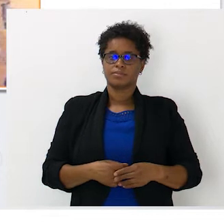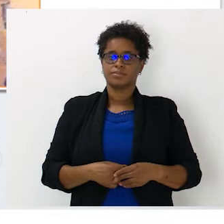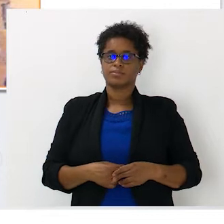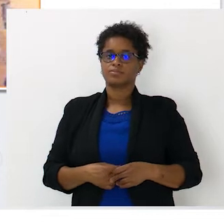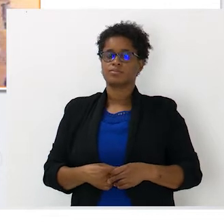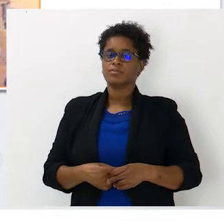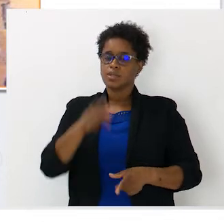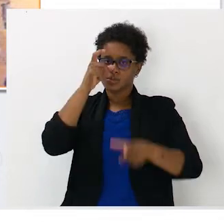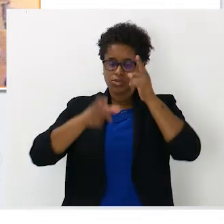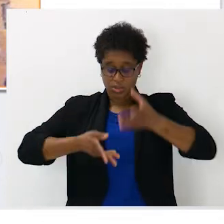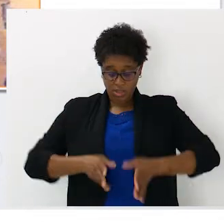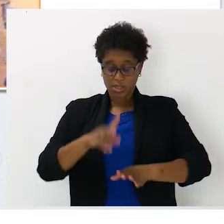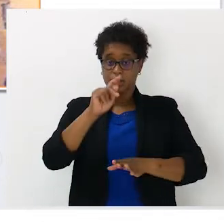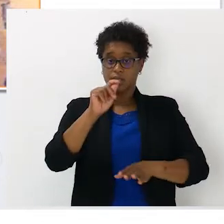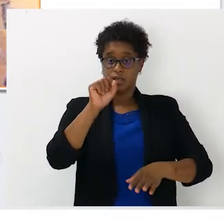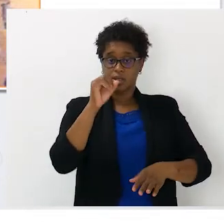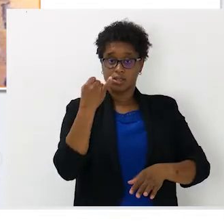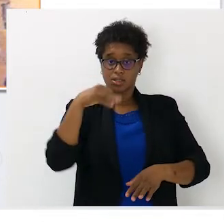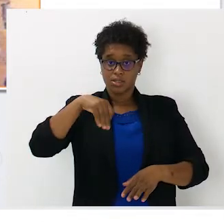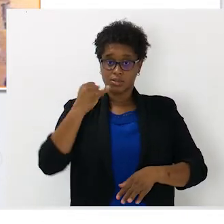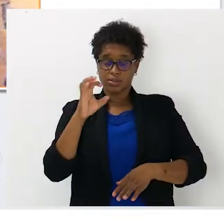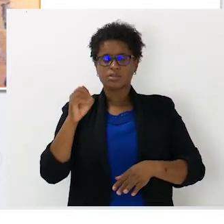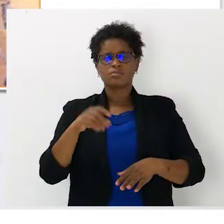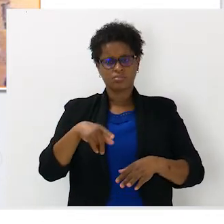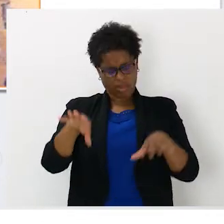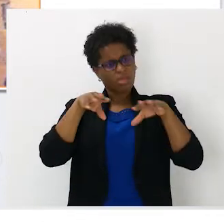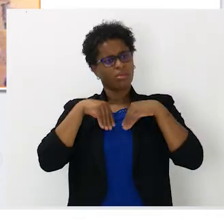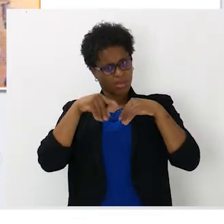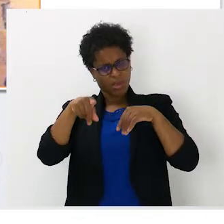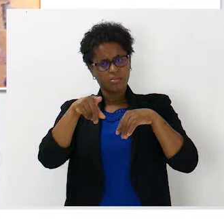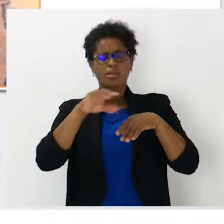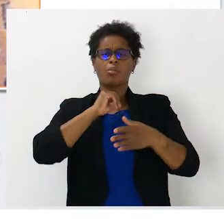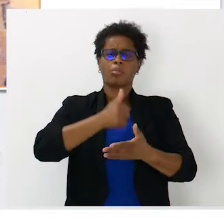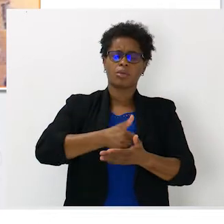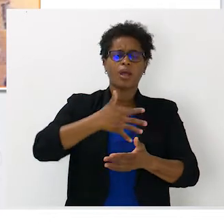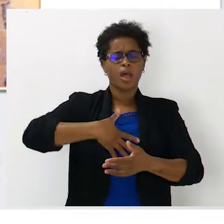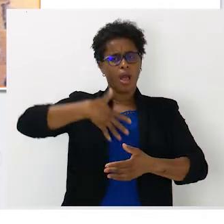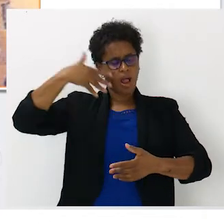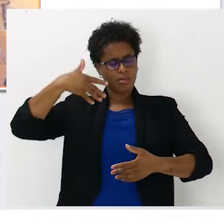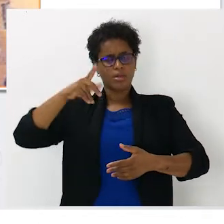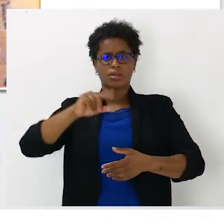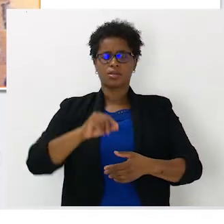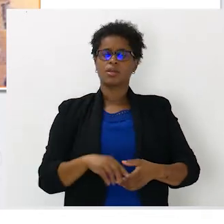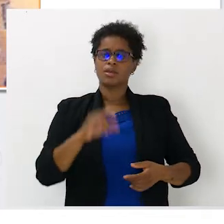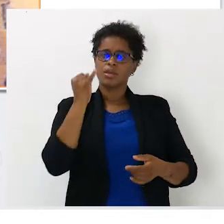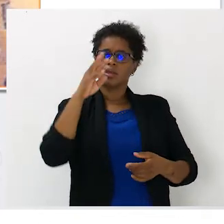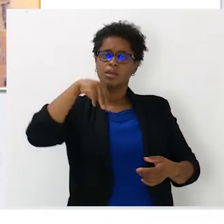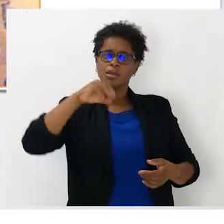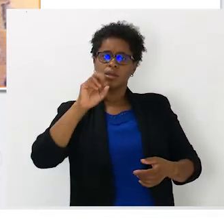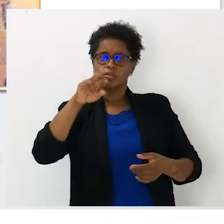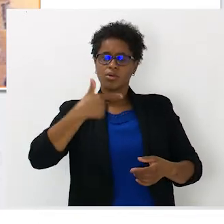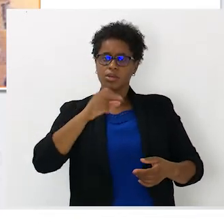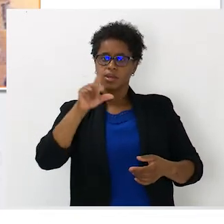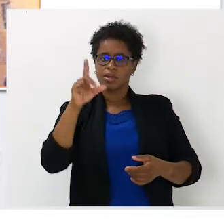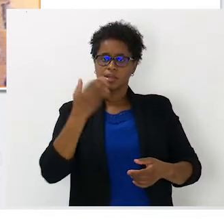Os egípcios acreditavam na imortalidade da alma e na reencarnação.